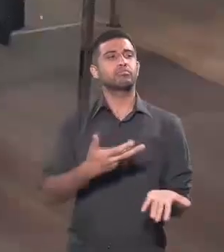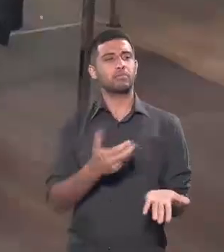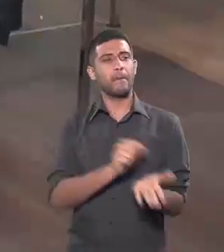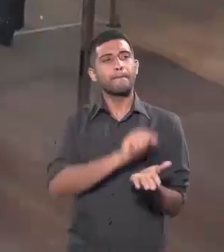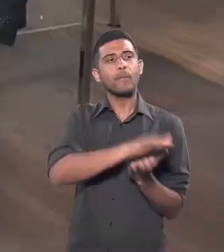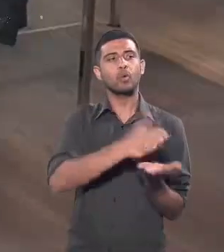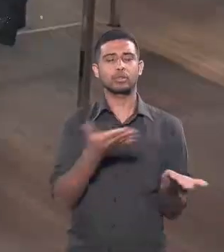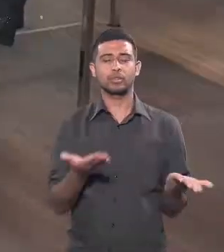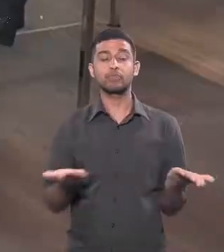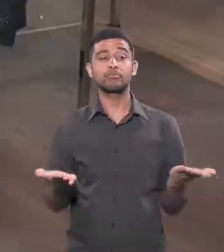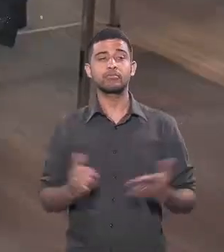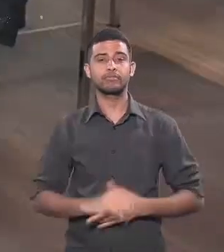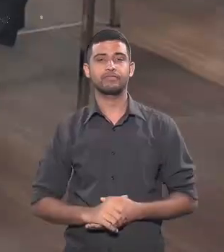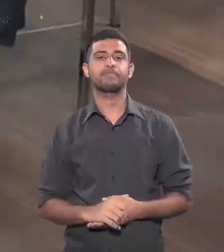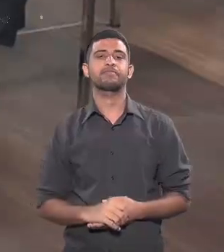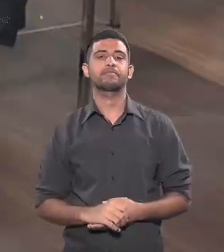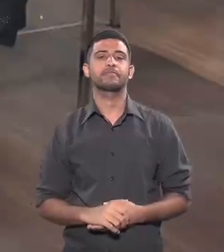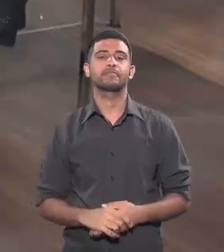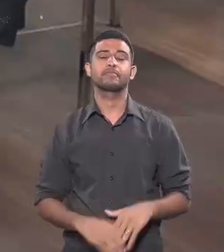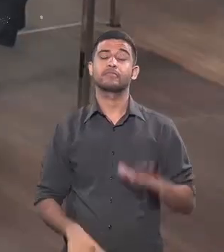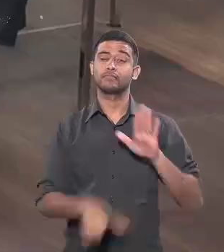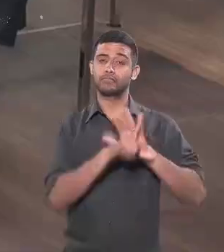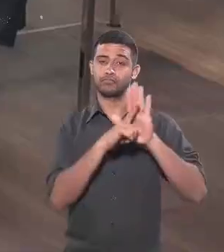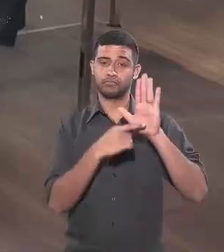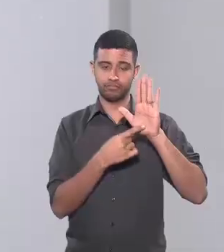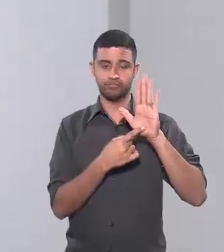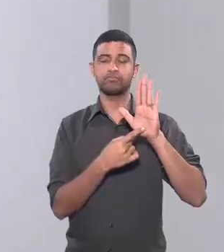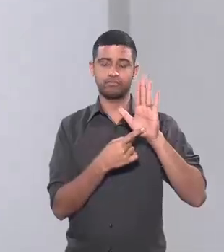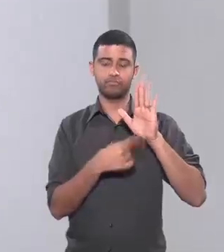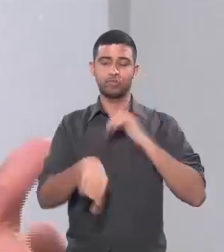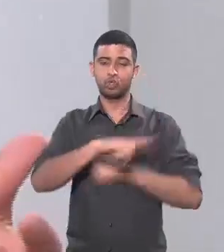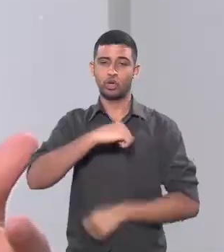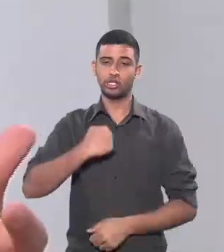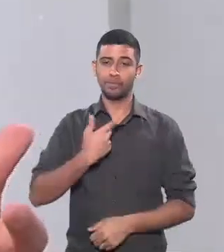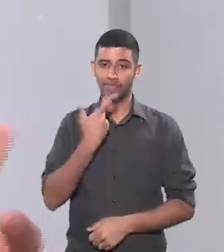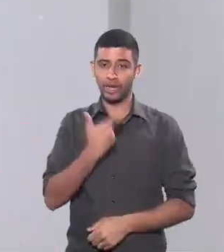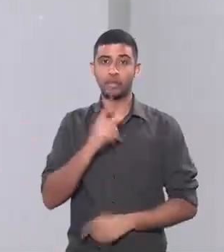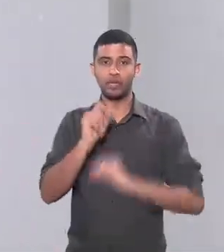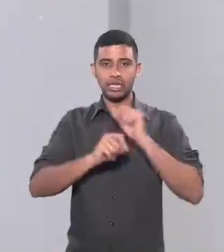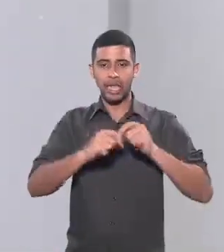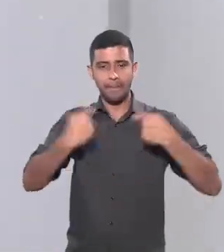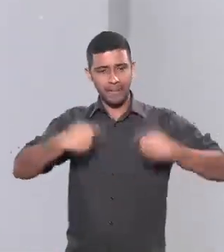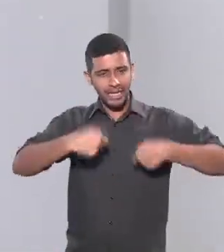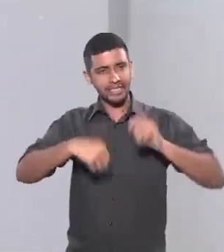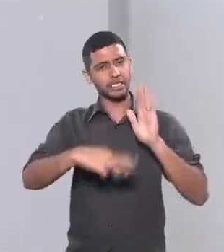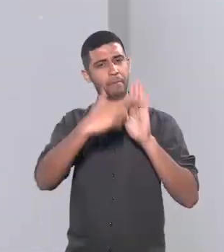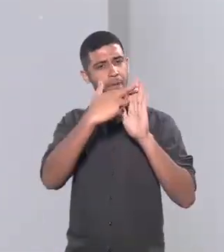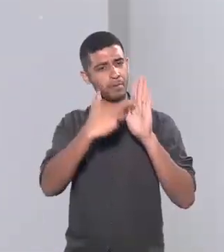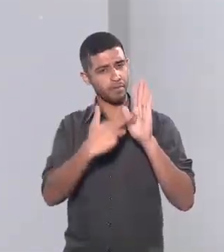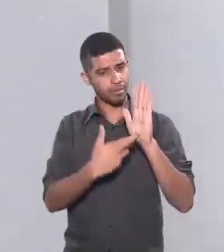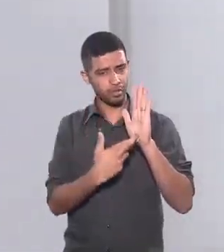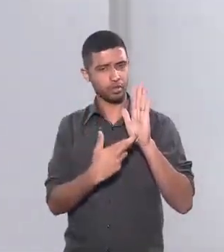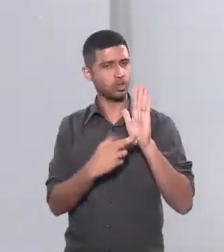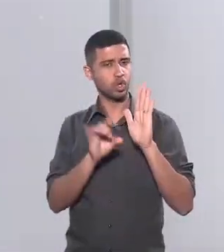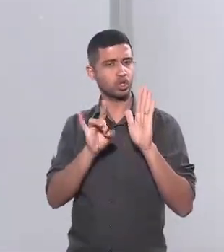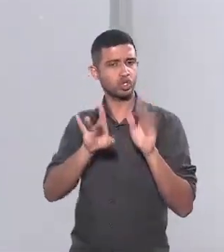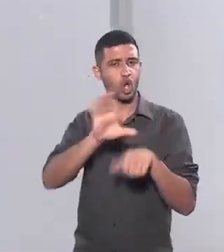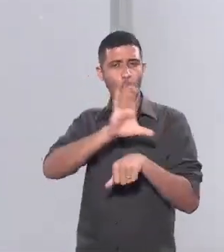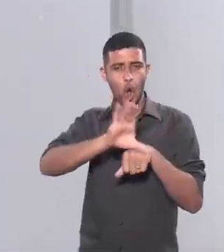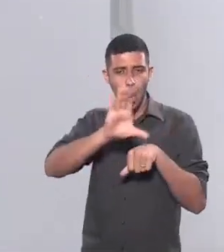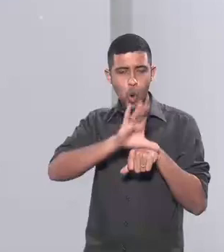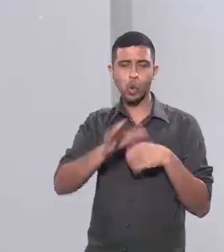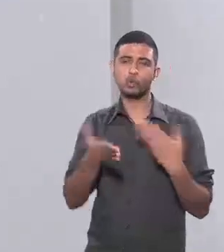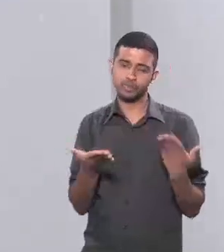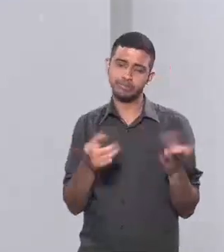Penalidades. A legislação, a gente estava falando aqui dessa questão da necessidade de regulamentação, não apenas a questão